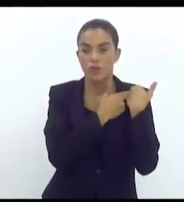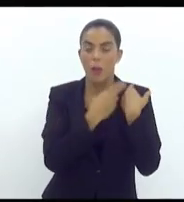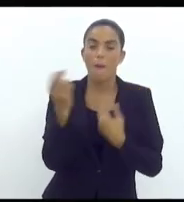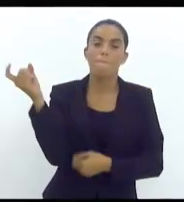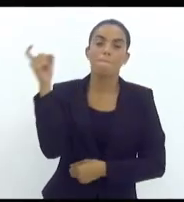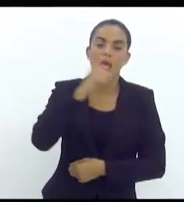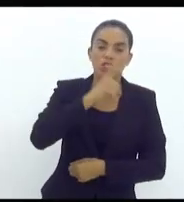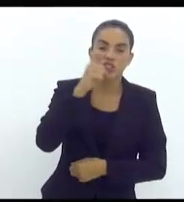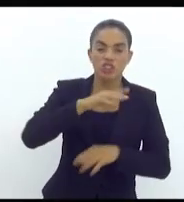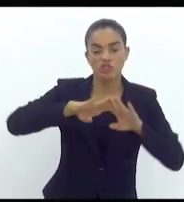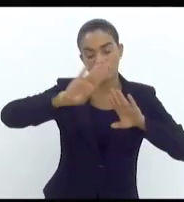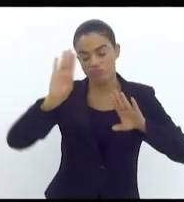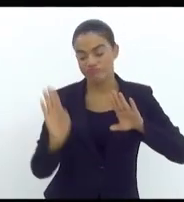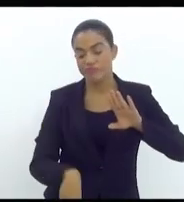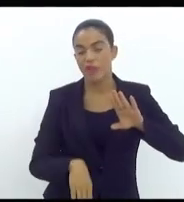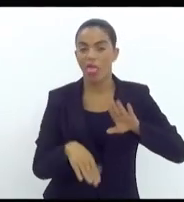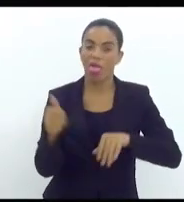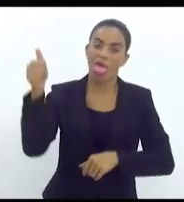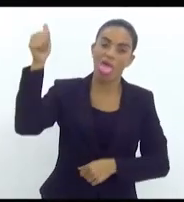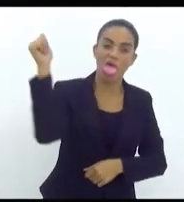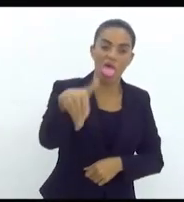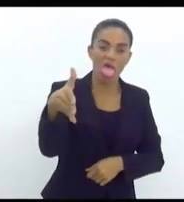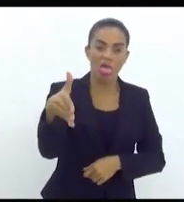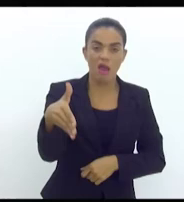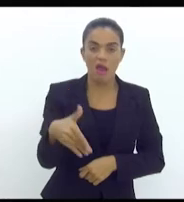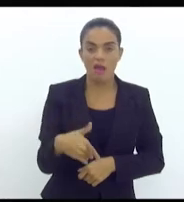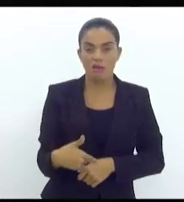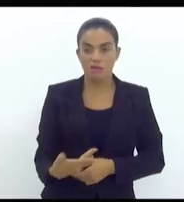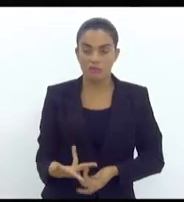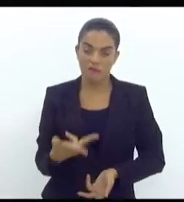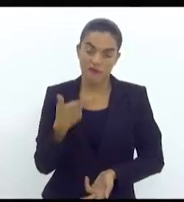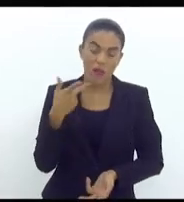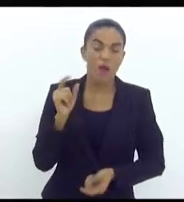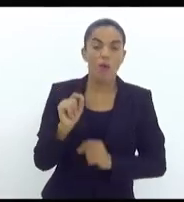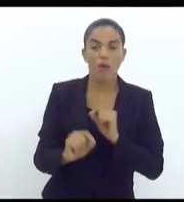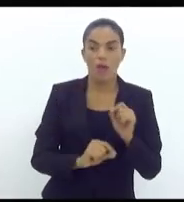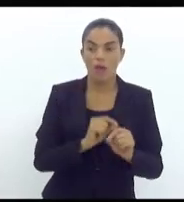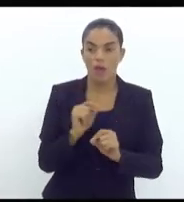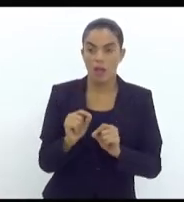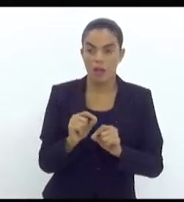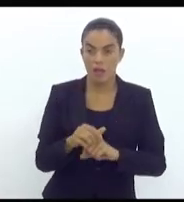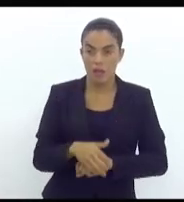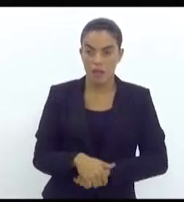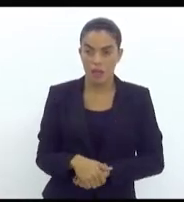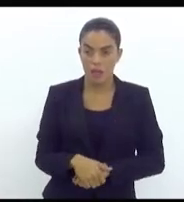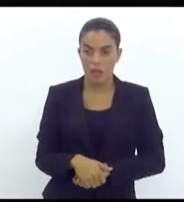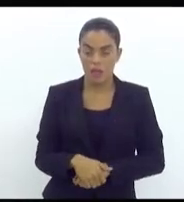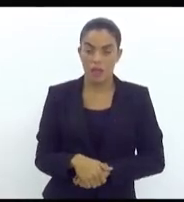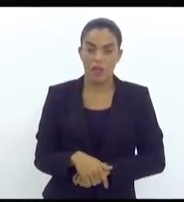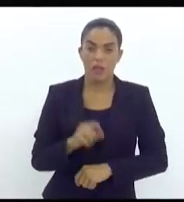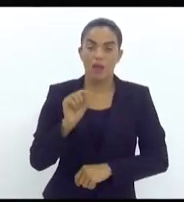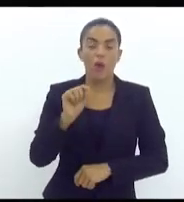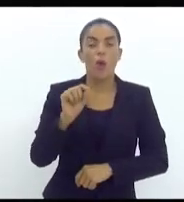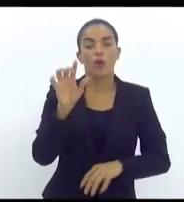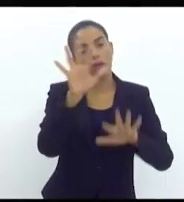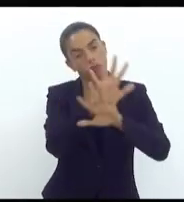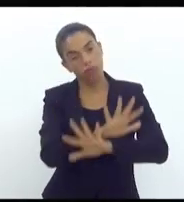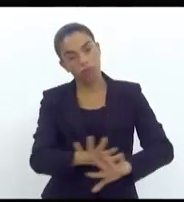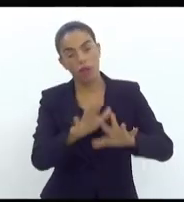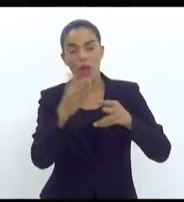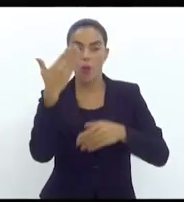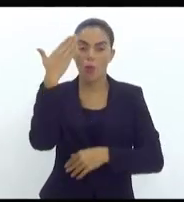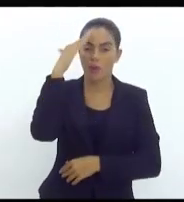Medíocre para dizer o melhor o que está subentendido